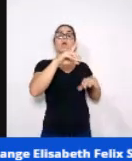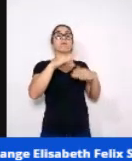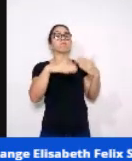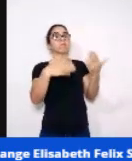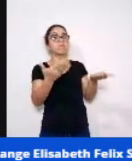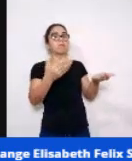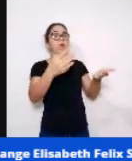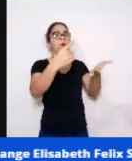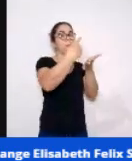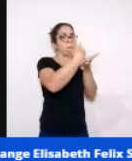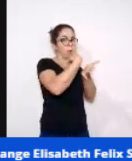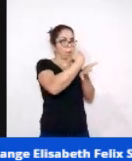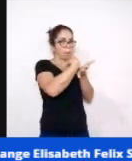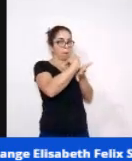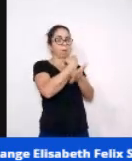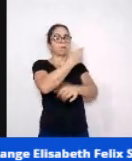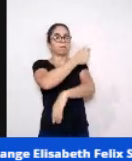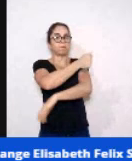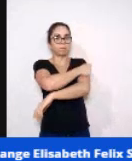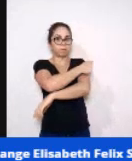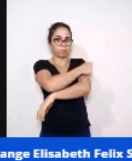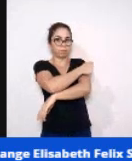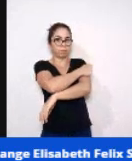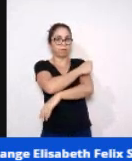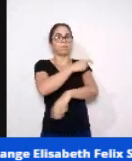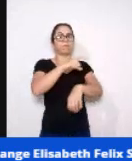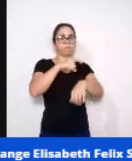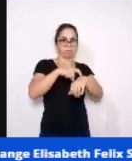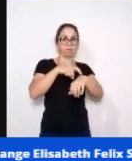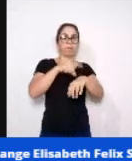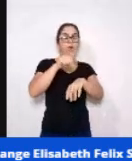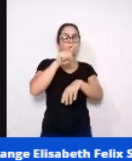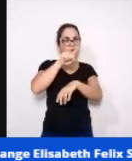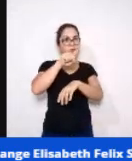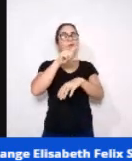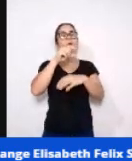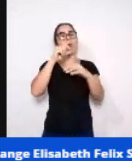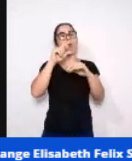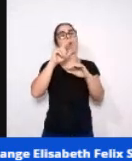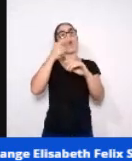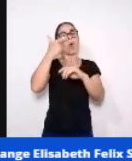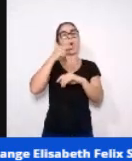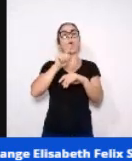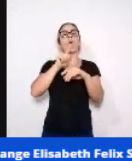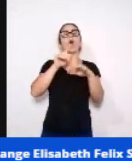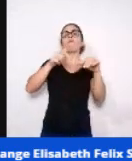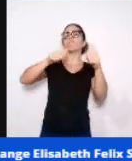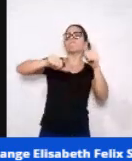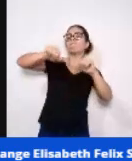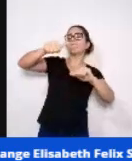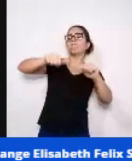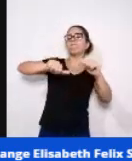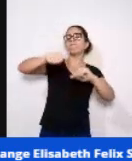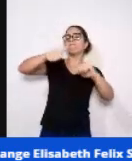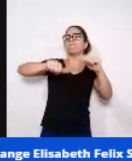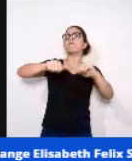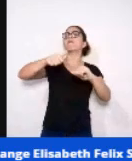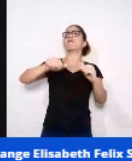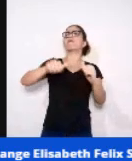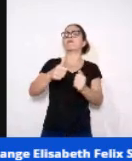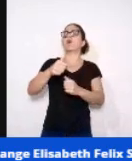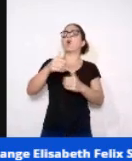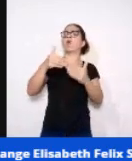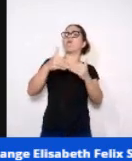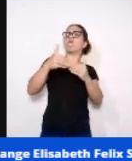o questionamento que ele te faz naquele momento, você já consegue avaliar formativamente e de forma